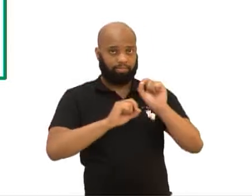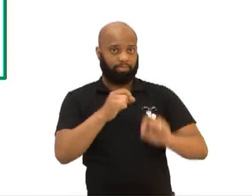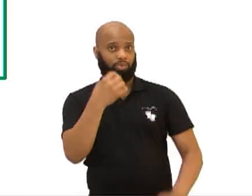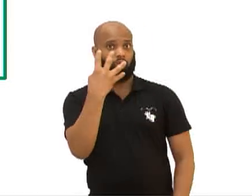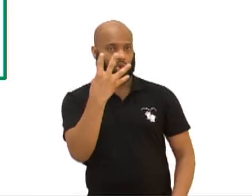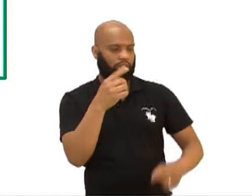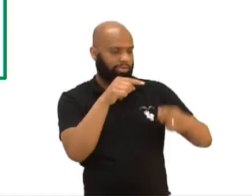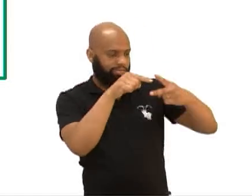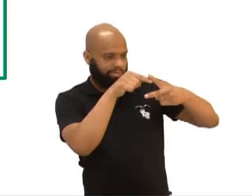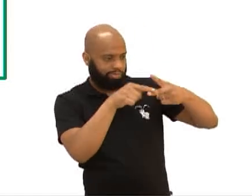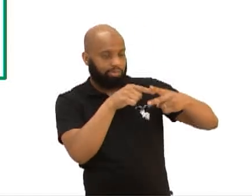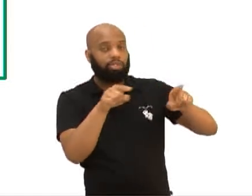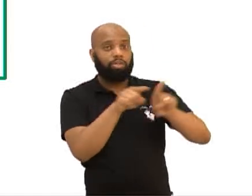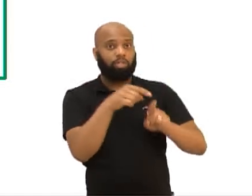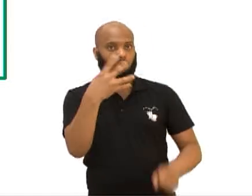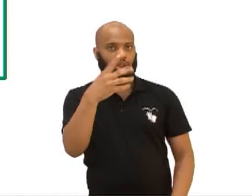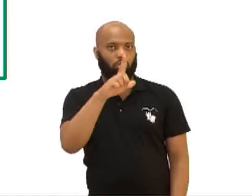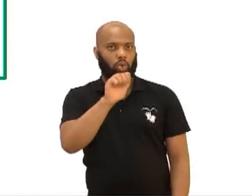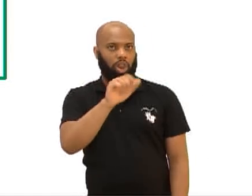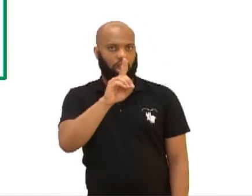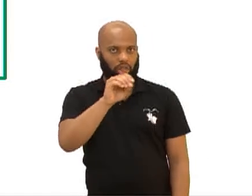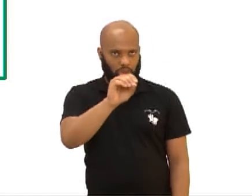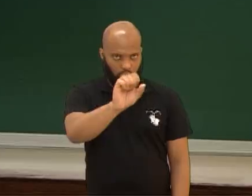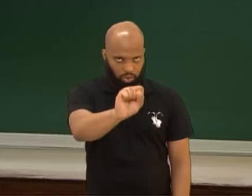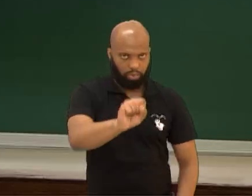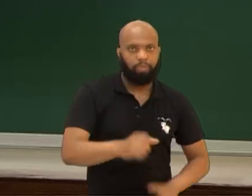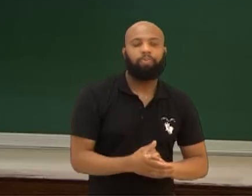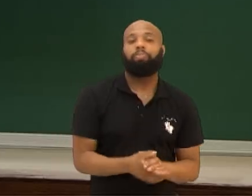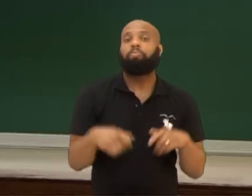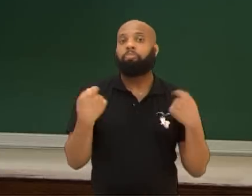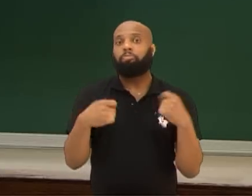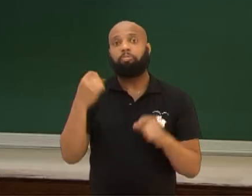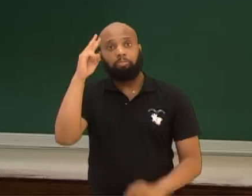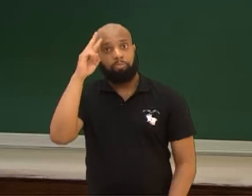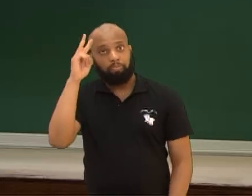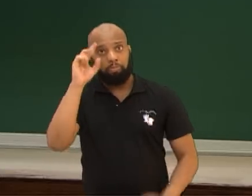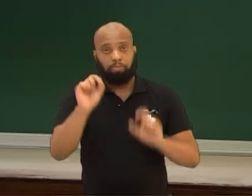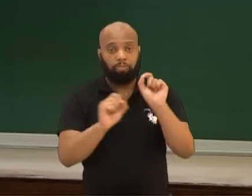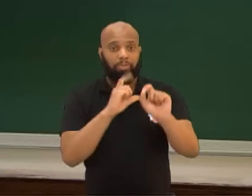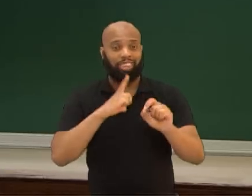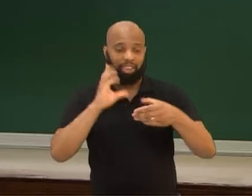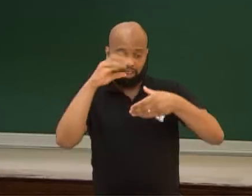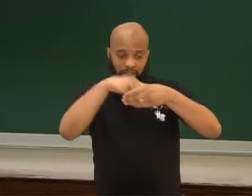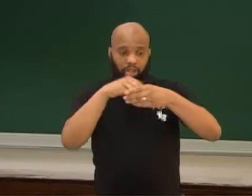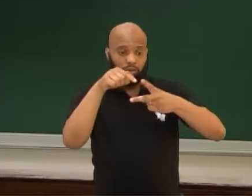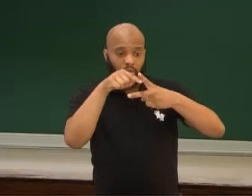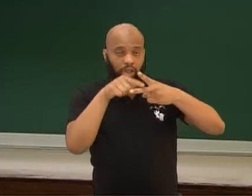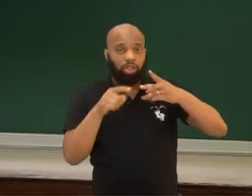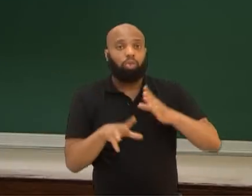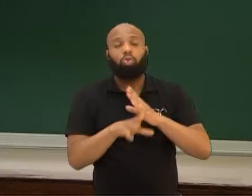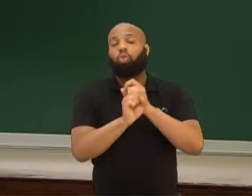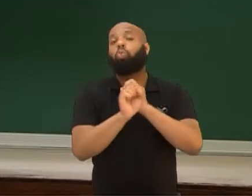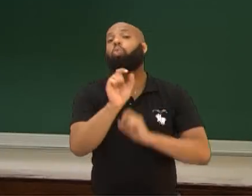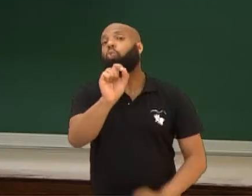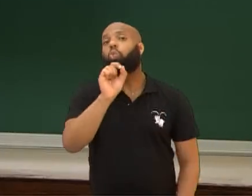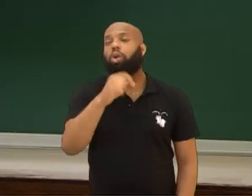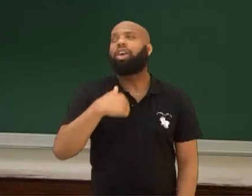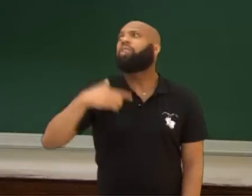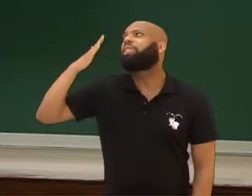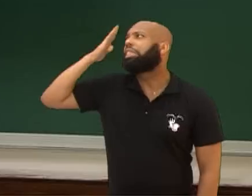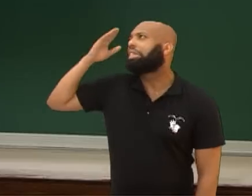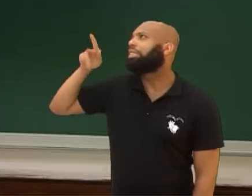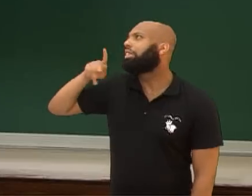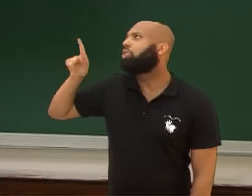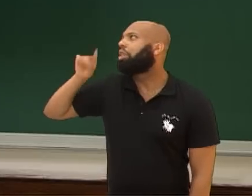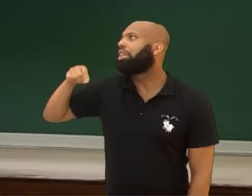4 ângulos e 4 lados. Precisamos lembrar quanto que é a soma das medidas dos ângulos internos do quadrilátero. Ah, eu sei, professora.